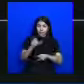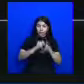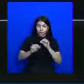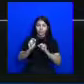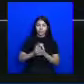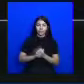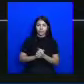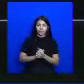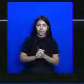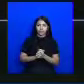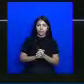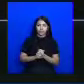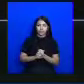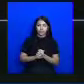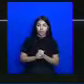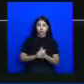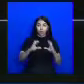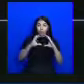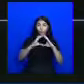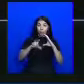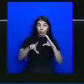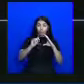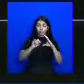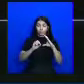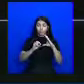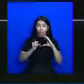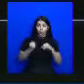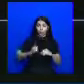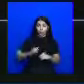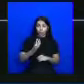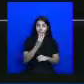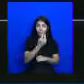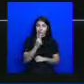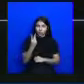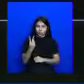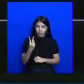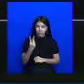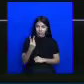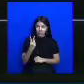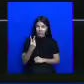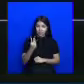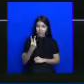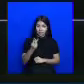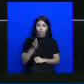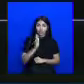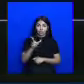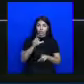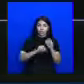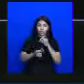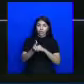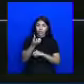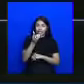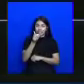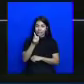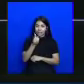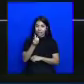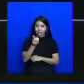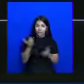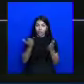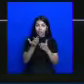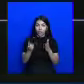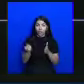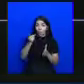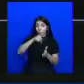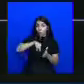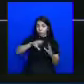sorteio. Vem chegando, bola sorteada, 32, número 32. Já sorteamos as 6 dezenas, agora nós